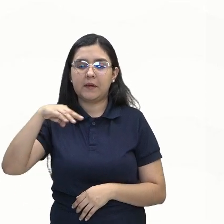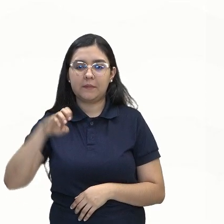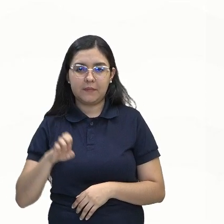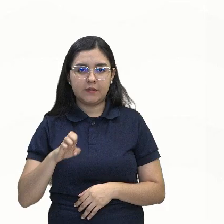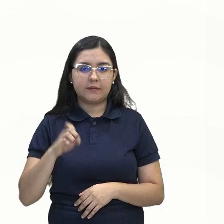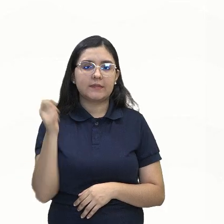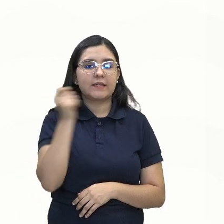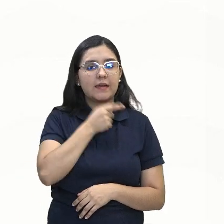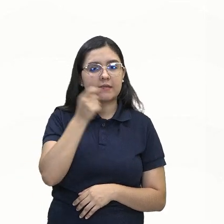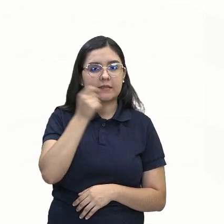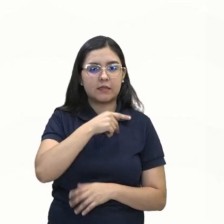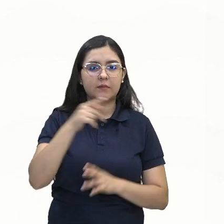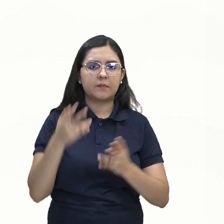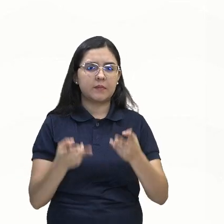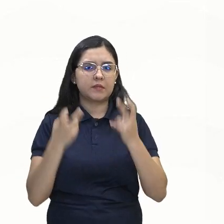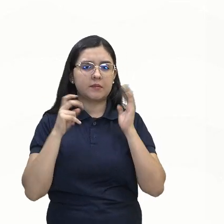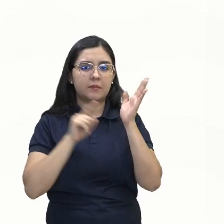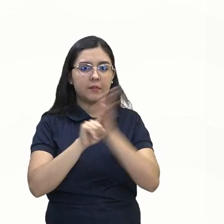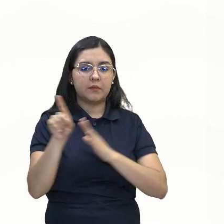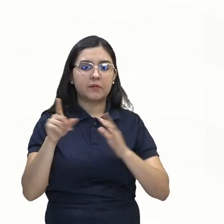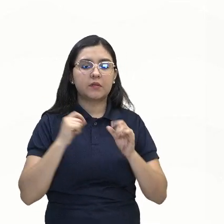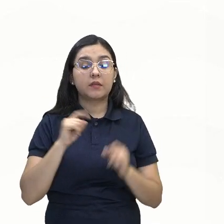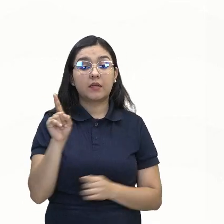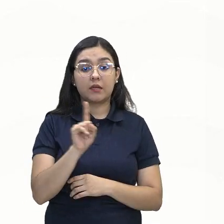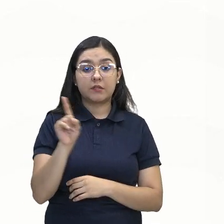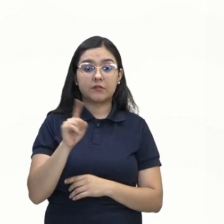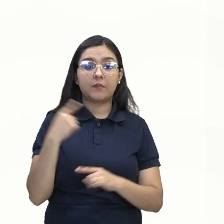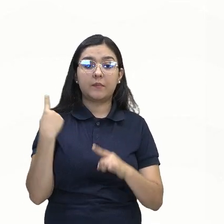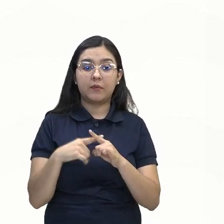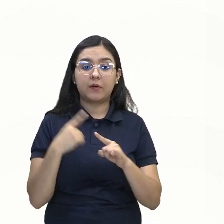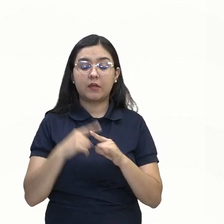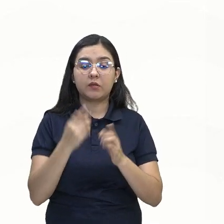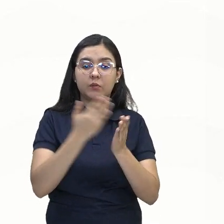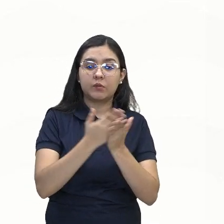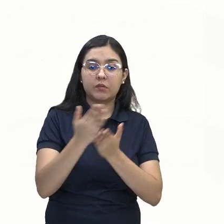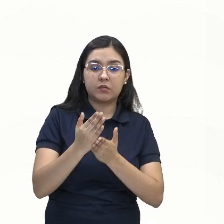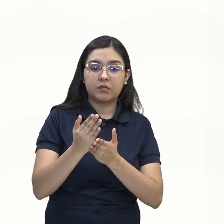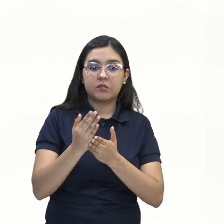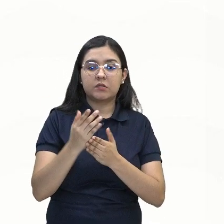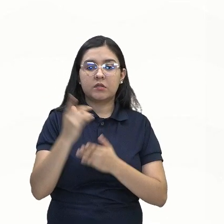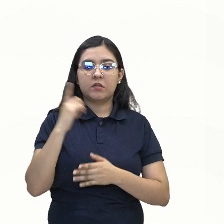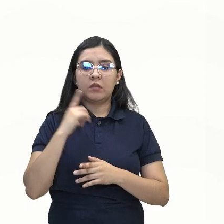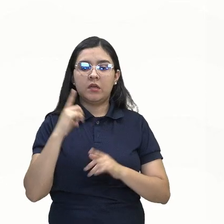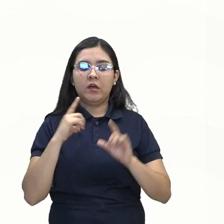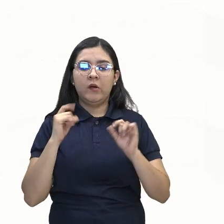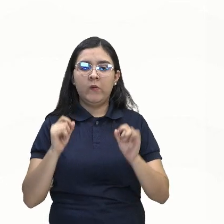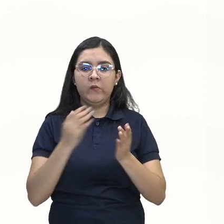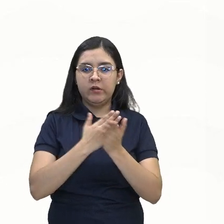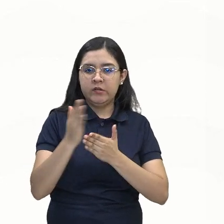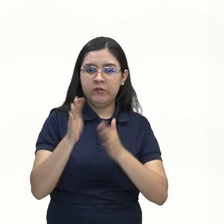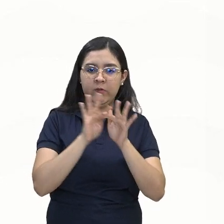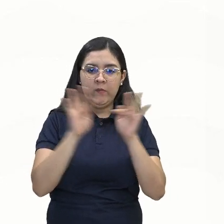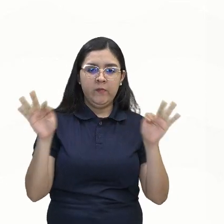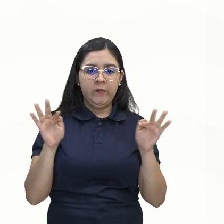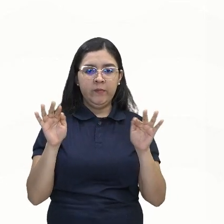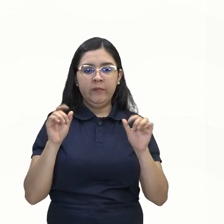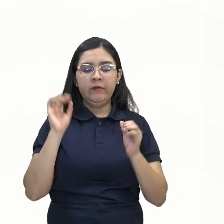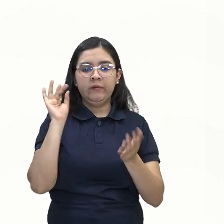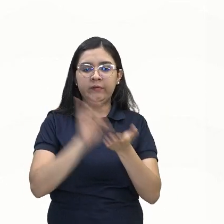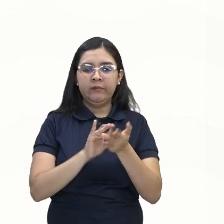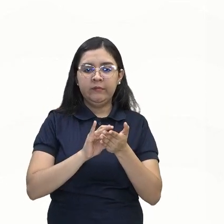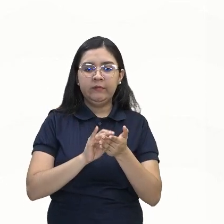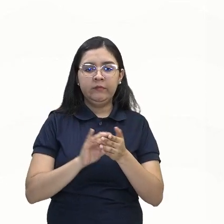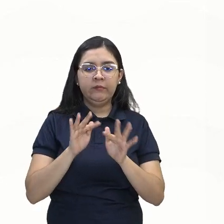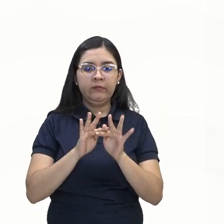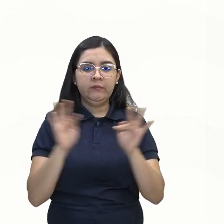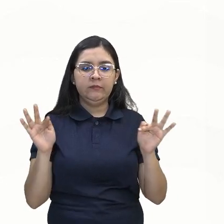Olha só a pergunta aqui, ó, negativa, porque aqui eu iniciei, né, com uma frase afirmativa. Esse